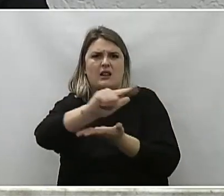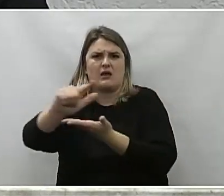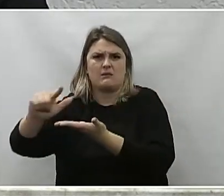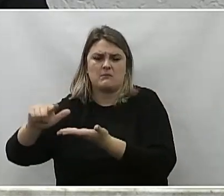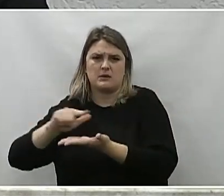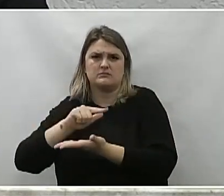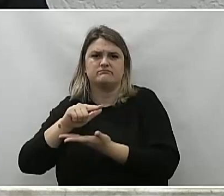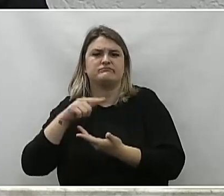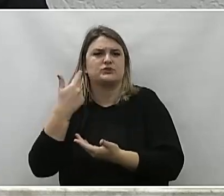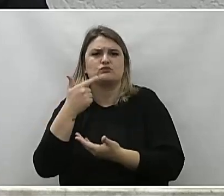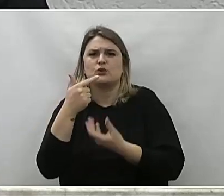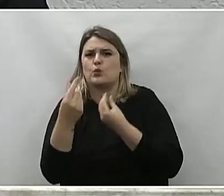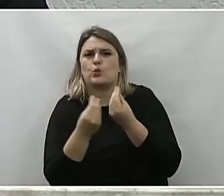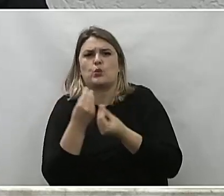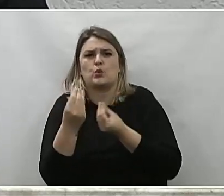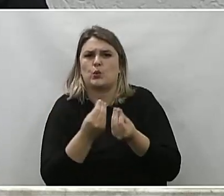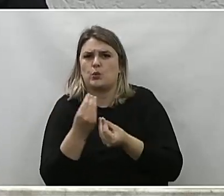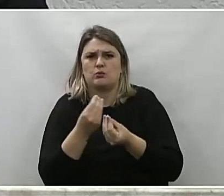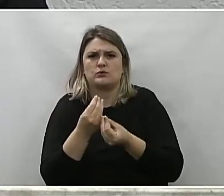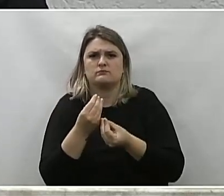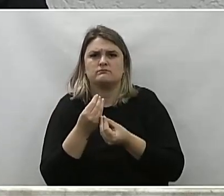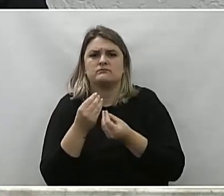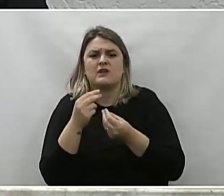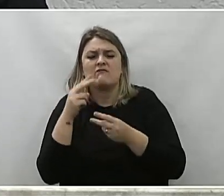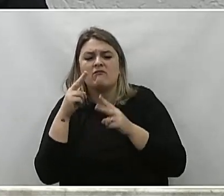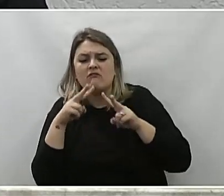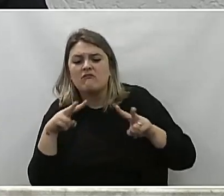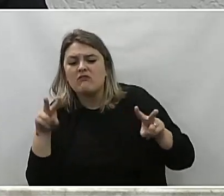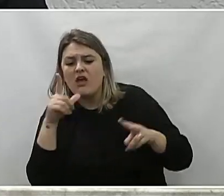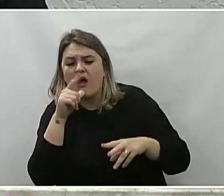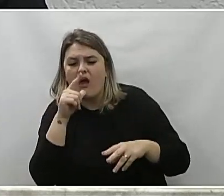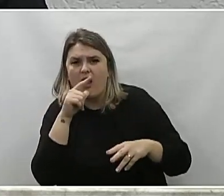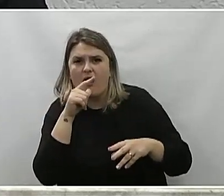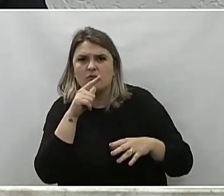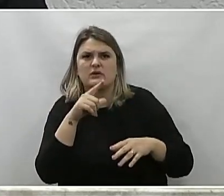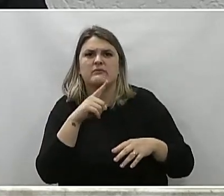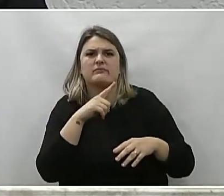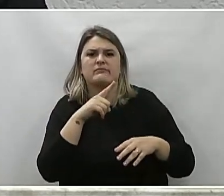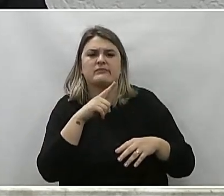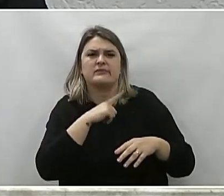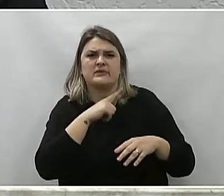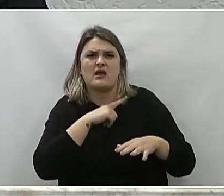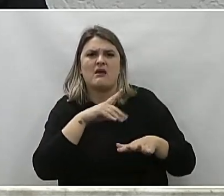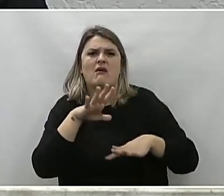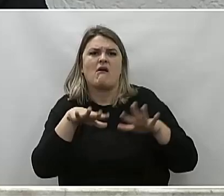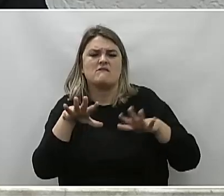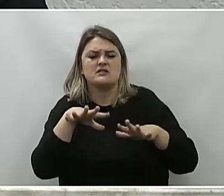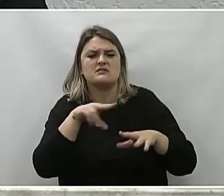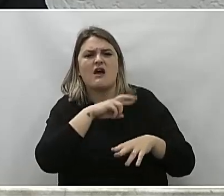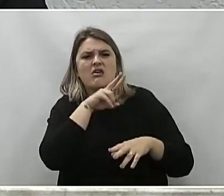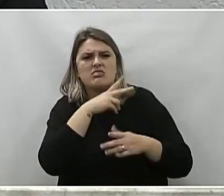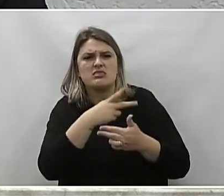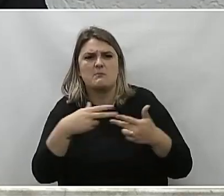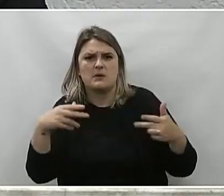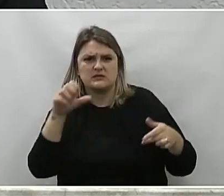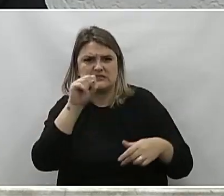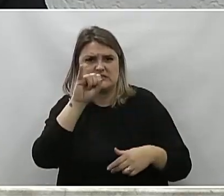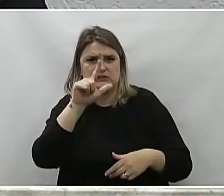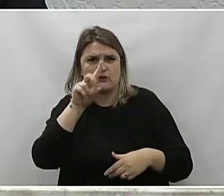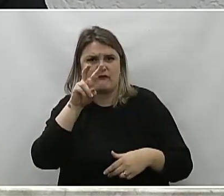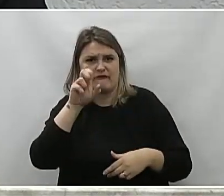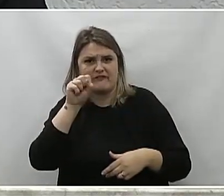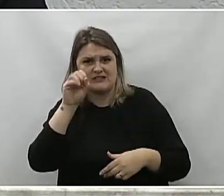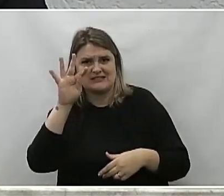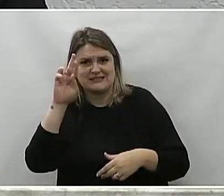permitido nem mesmo descer de servir a água e trazendo muitos animais silvestres a limpeza da vegetação